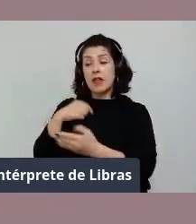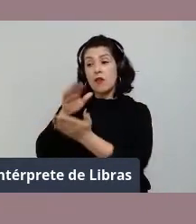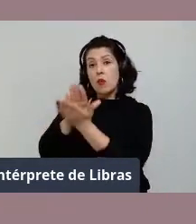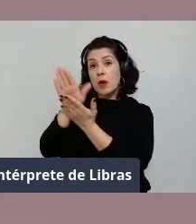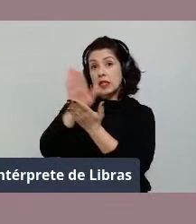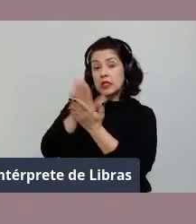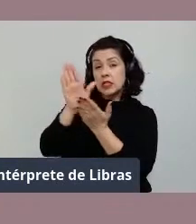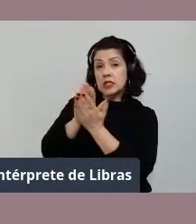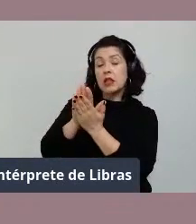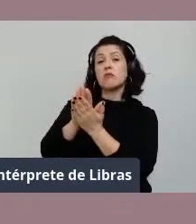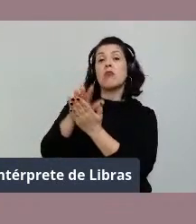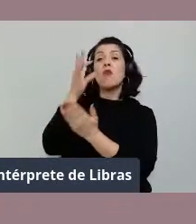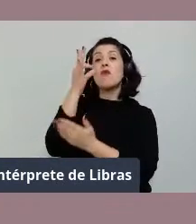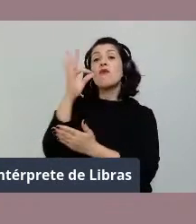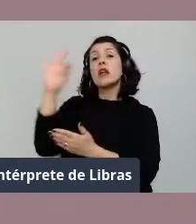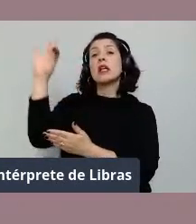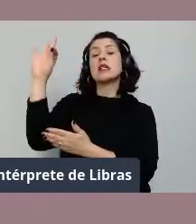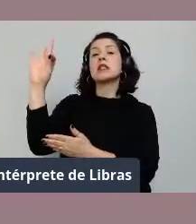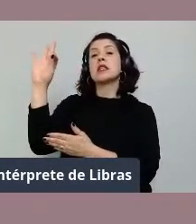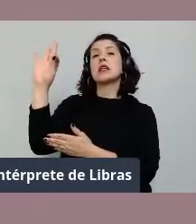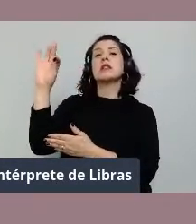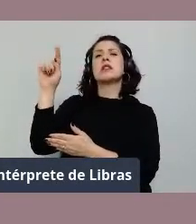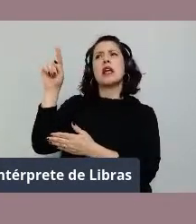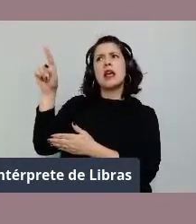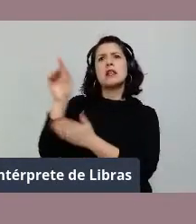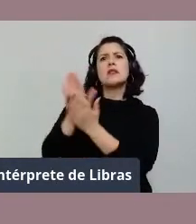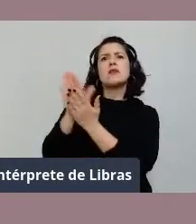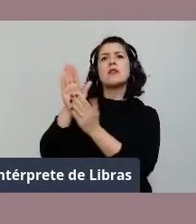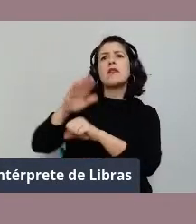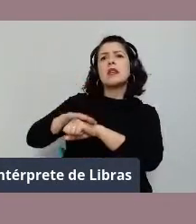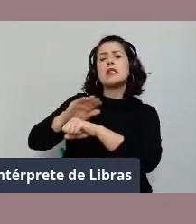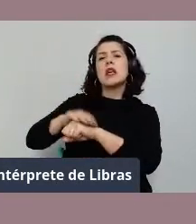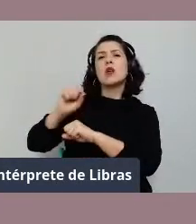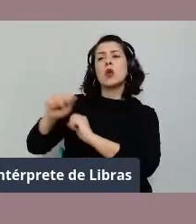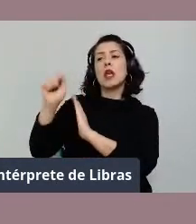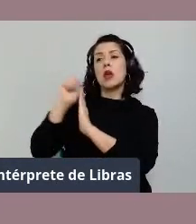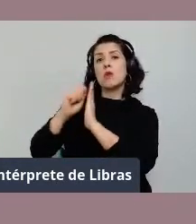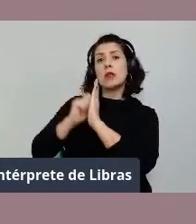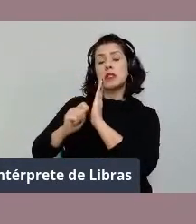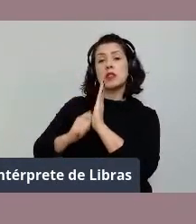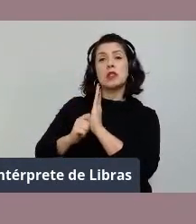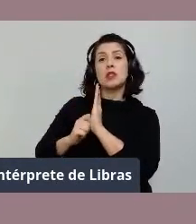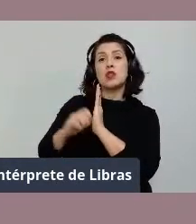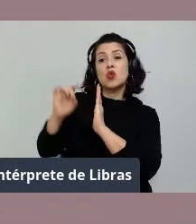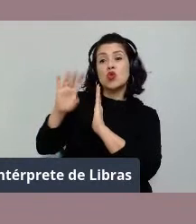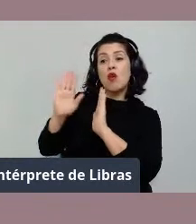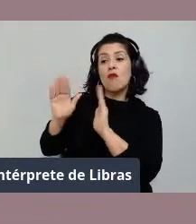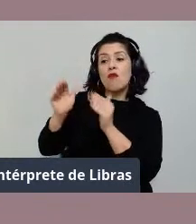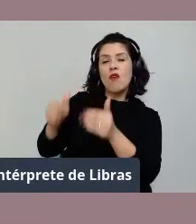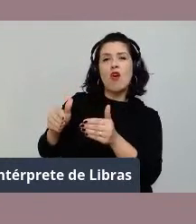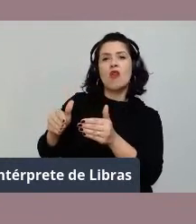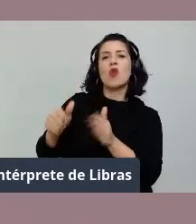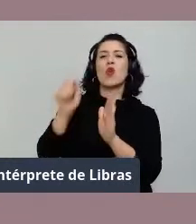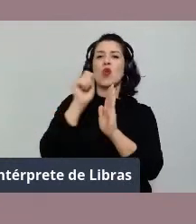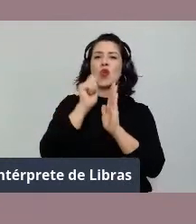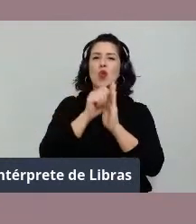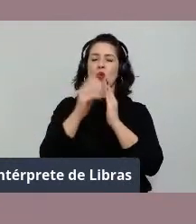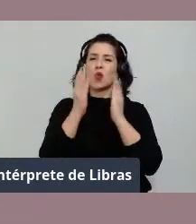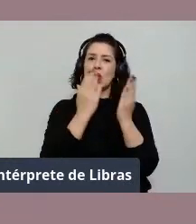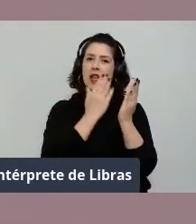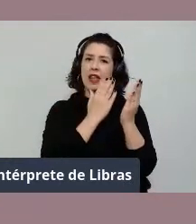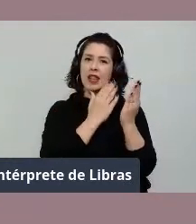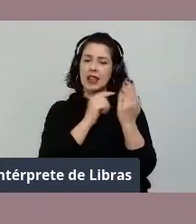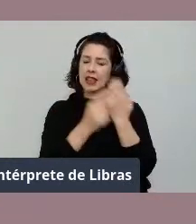Samper, dos manuscritos, uma edição só dos manuscritos do livro A Hora da Estrela. A editora já